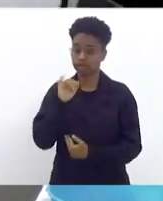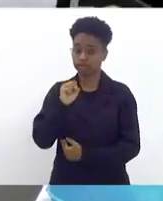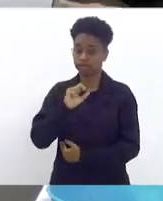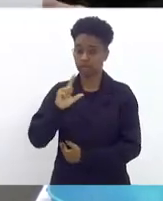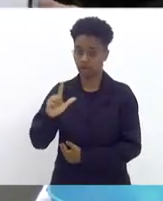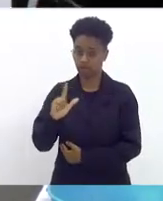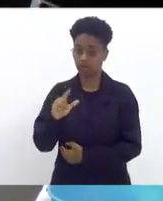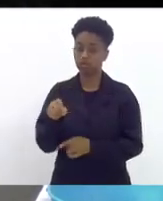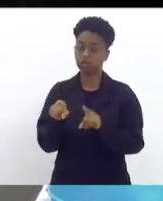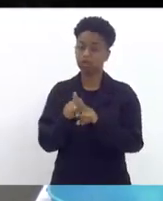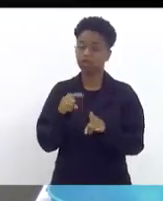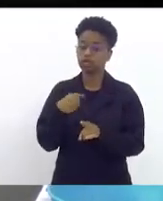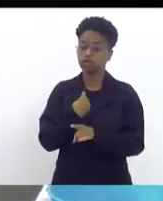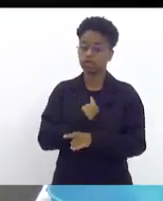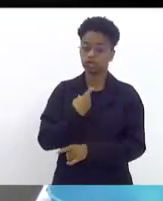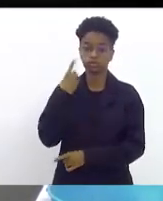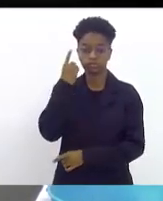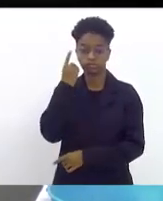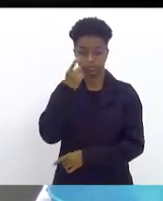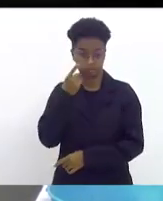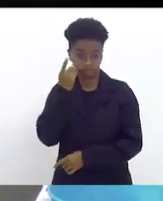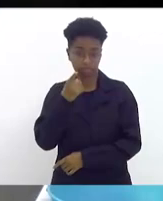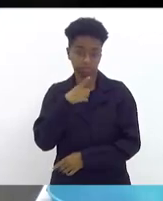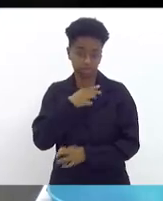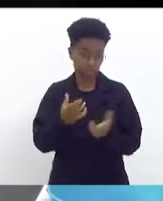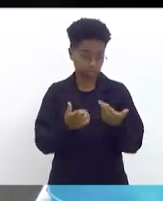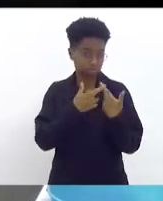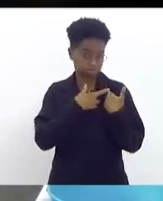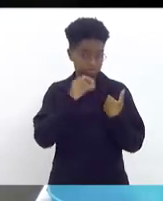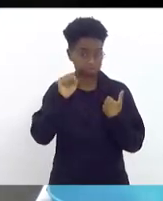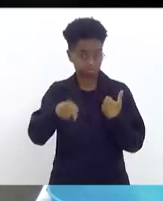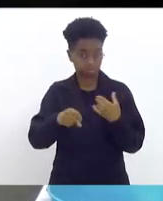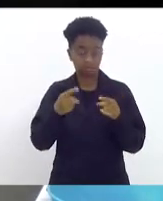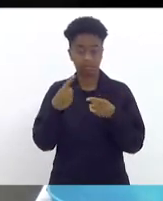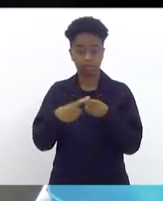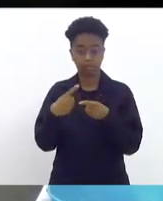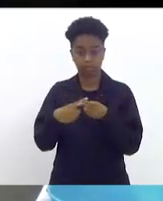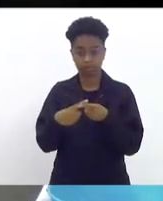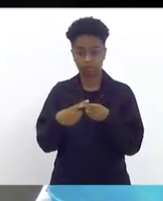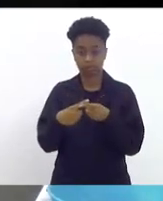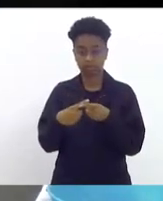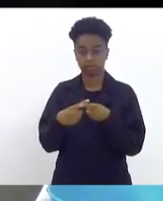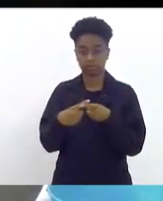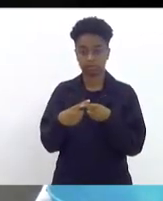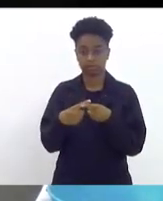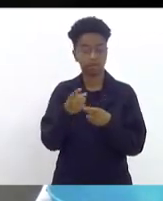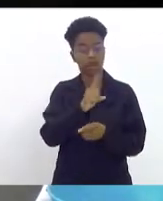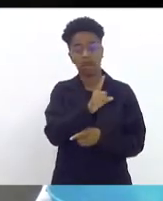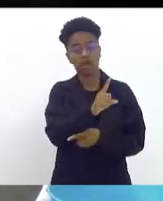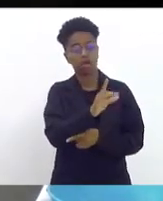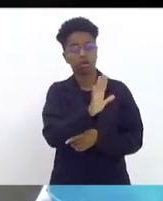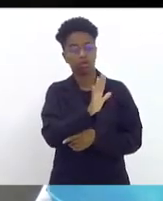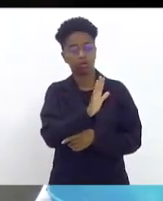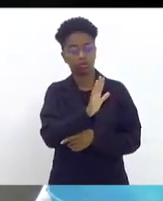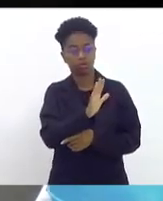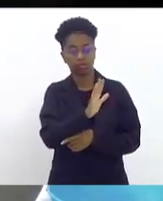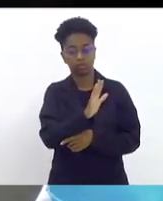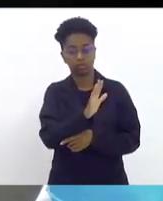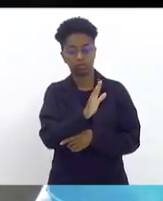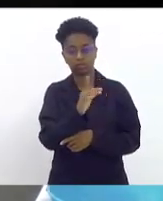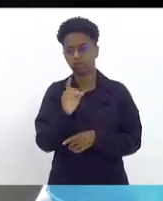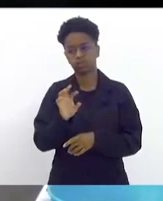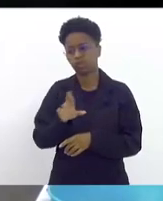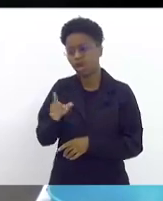parlamentares e temos que ter responsabilidade com isso né o estado o estado do não não o Dr Sérgio